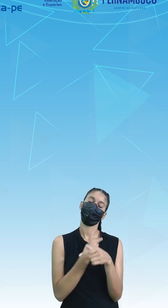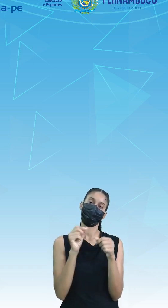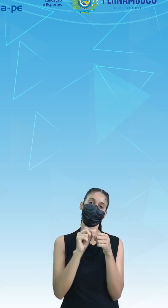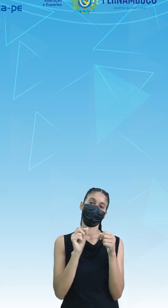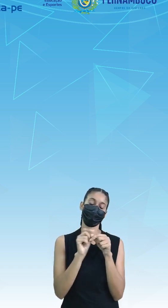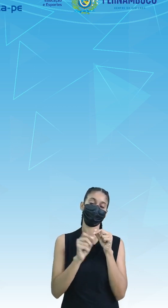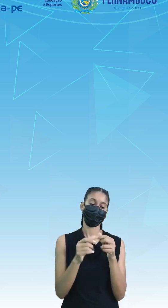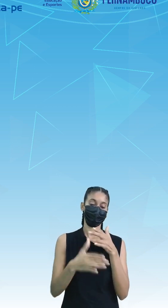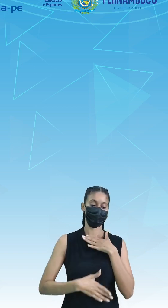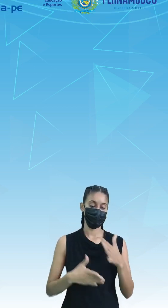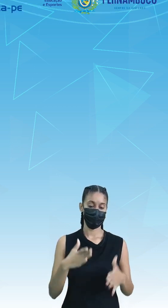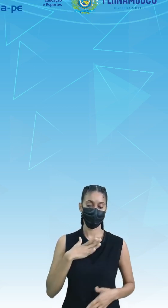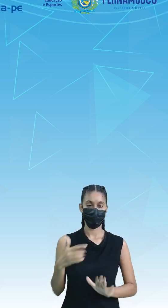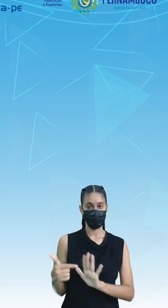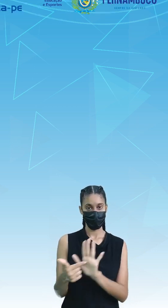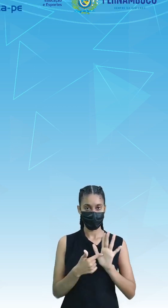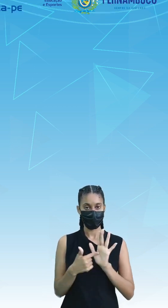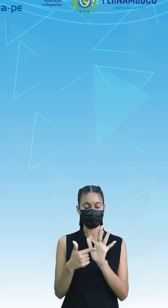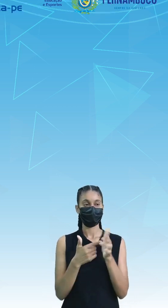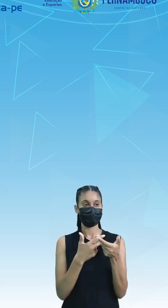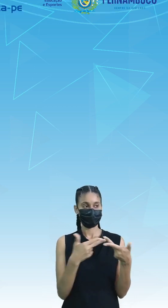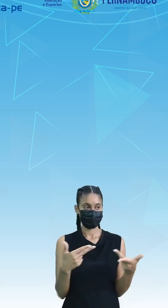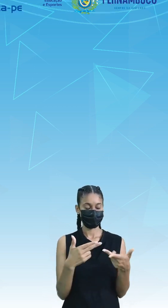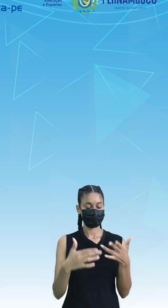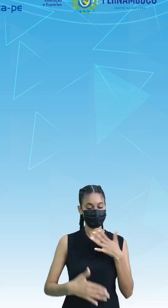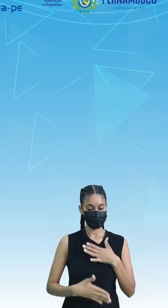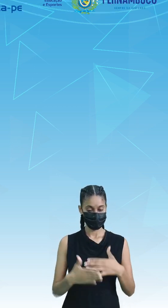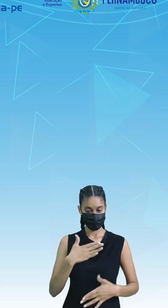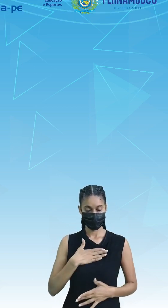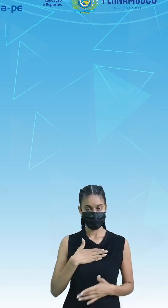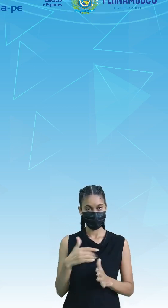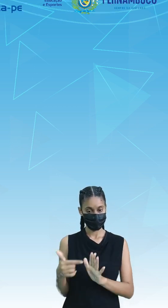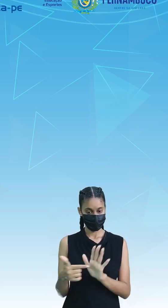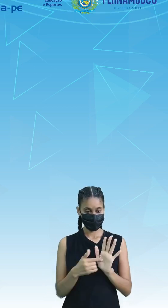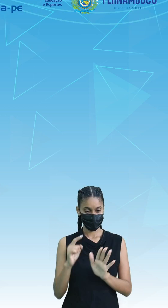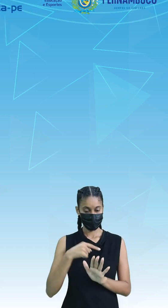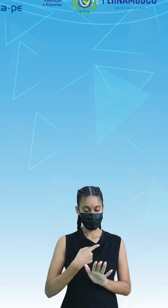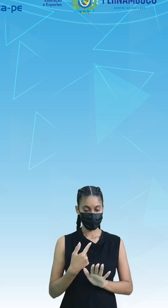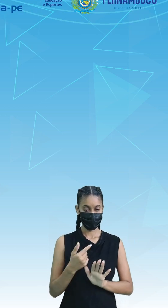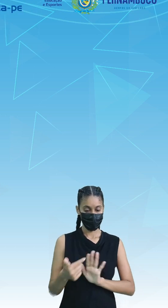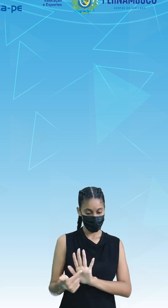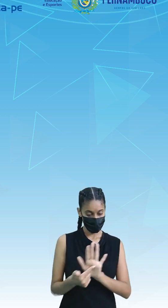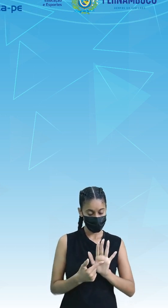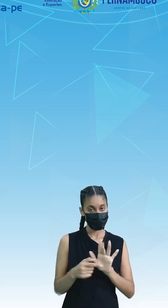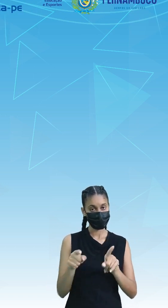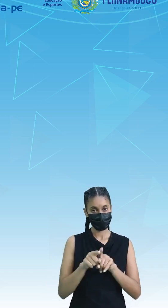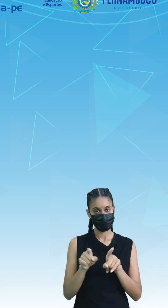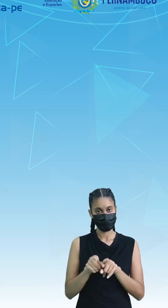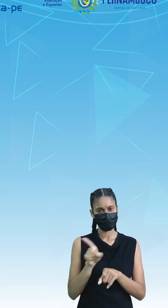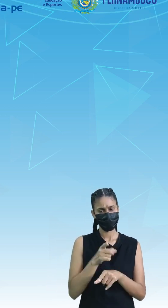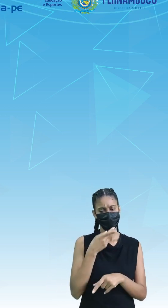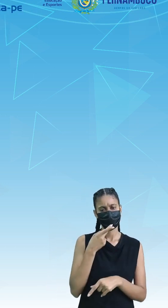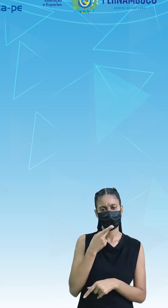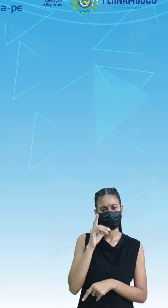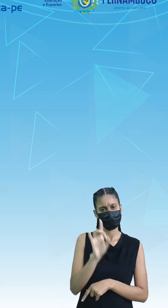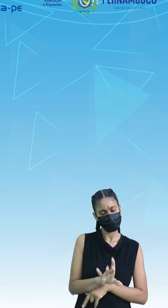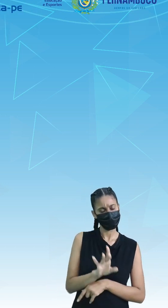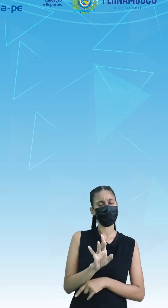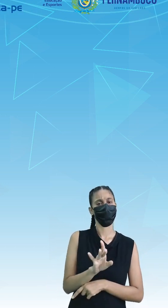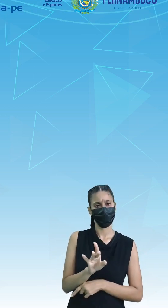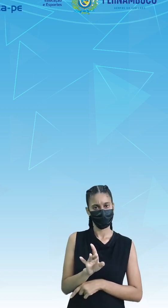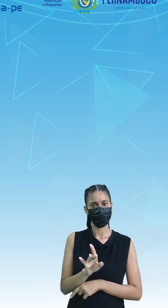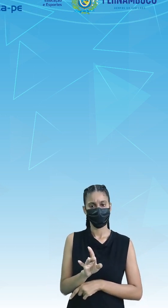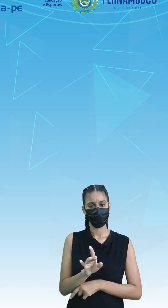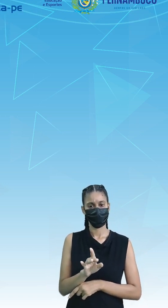o corpo fala, os elementos corporais falam, nossas ações falam. Não falamos apenas